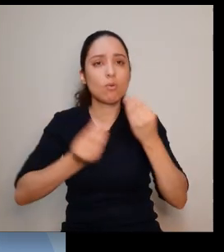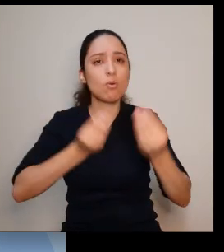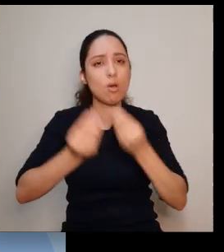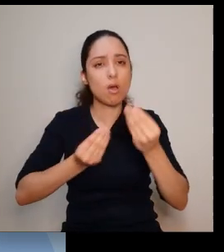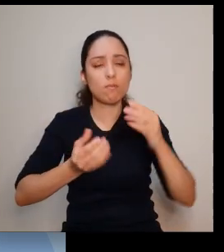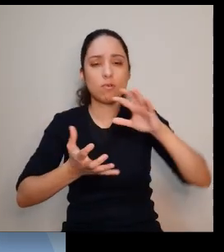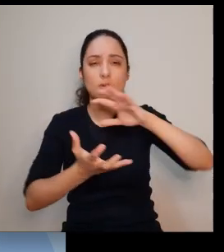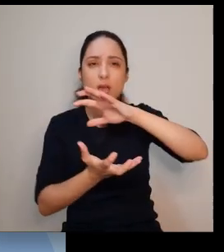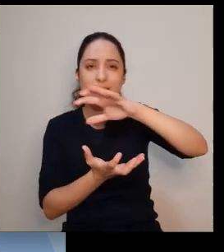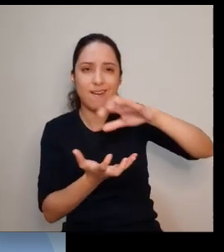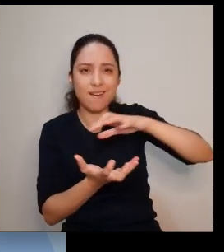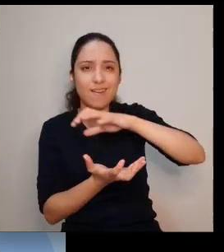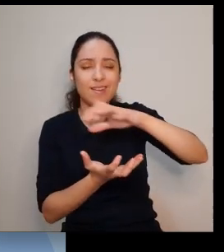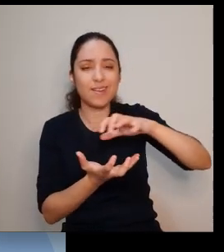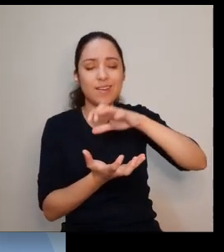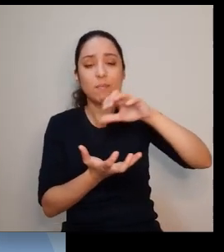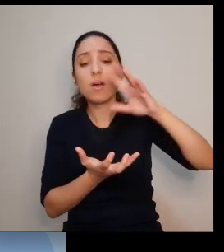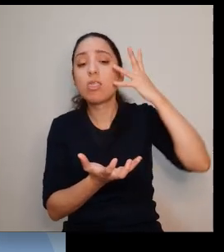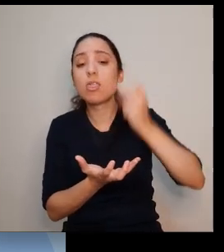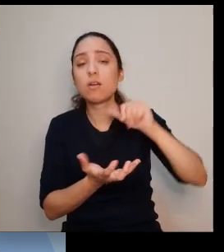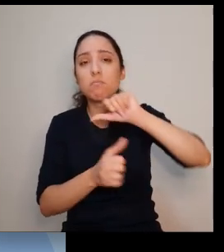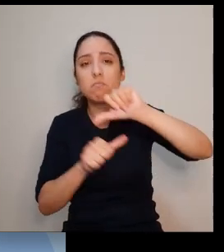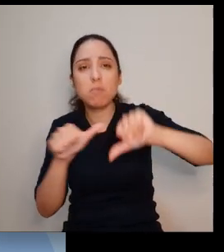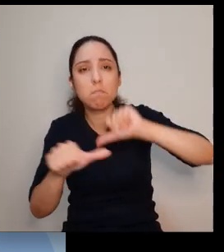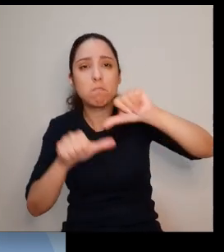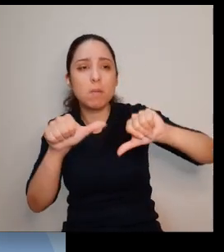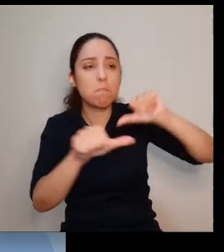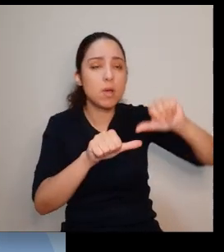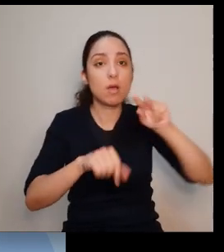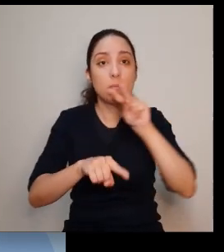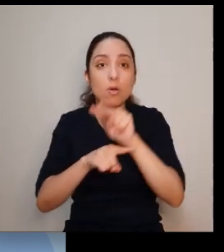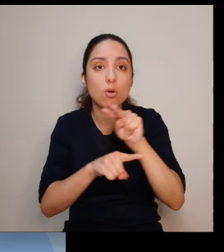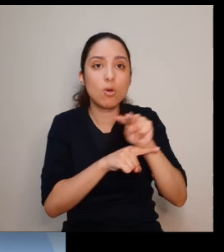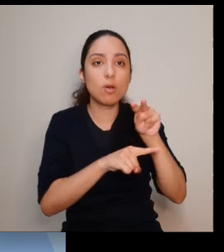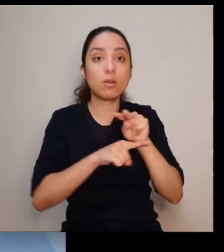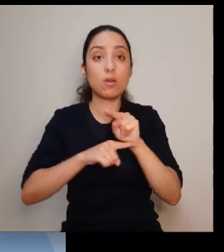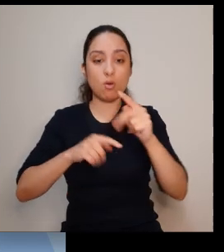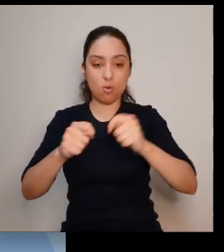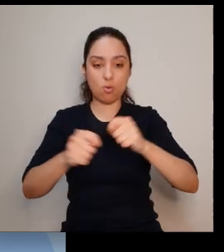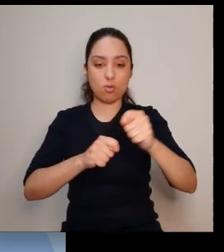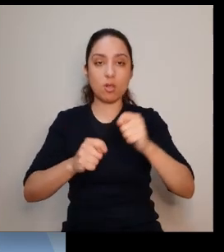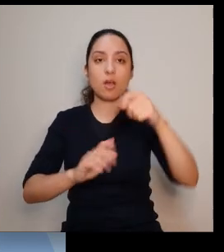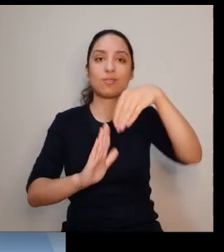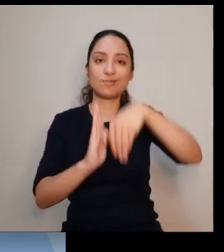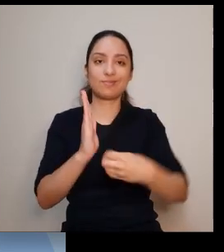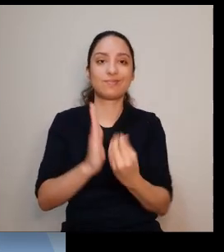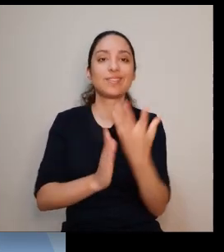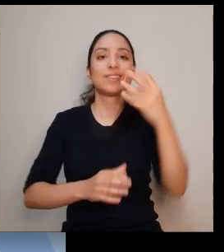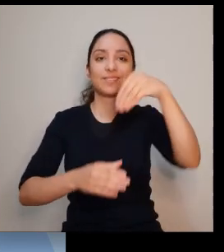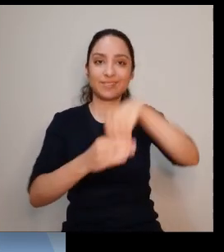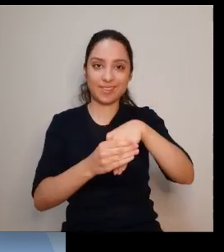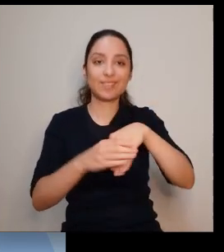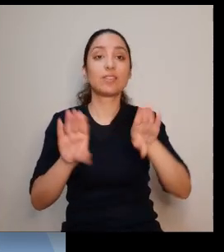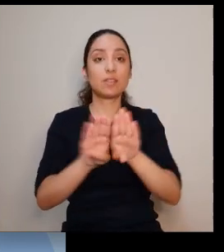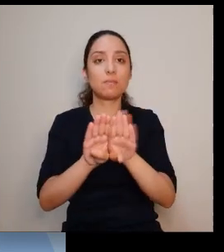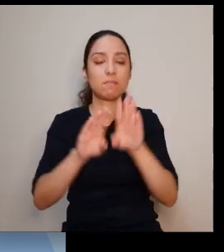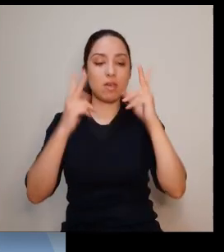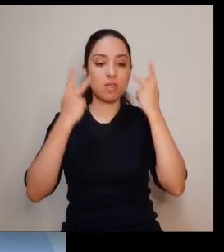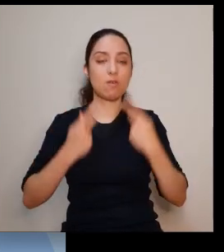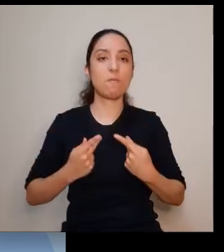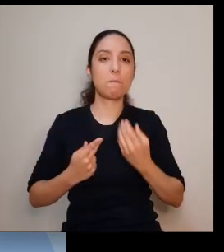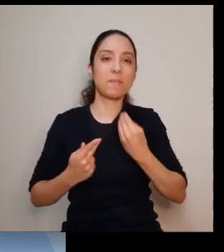mudanças climáticas, segurança alimentar e hídrica ou desastres naturais, de uma forma